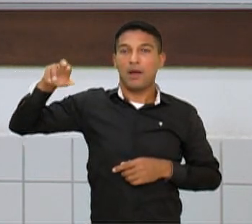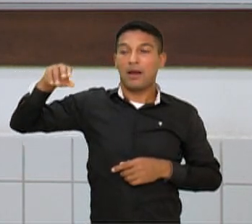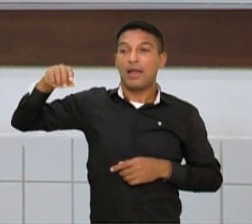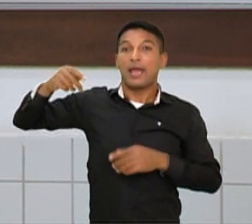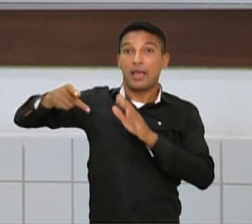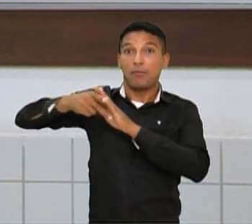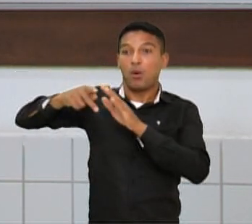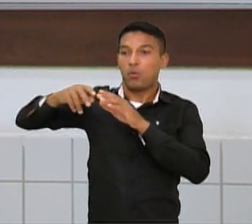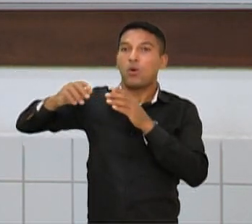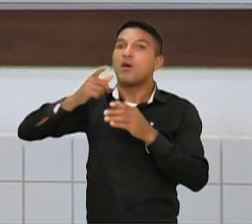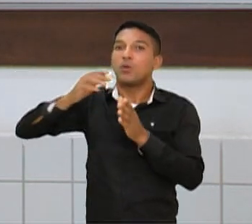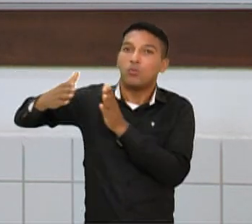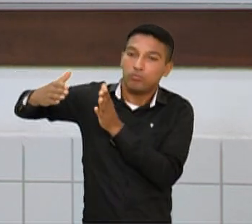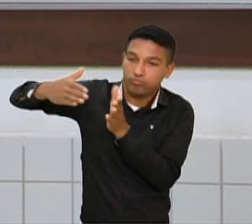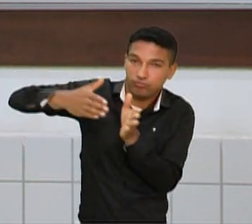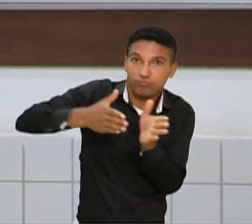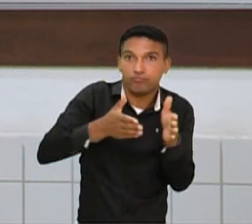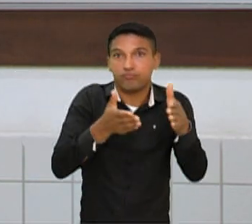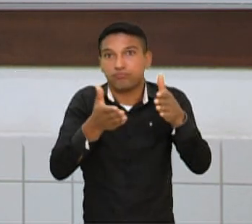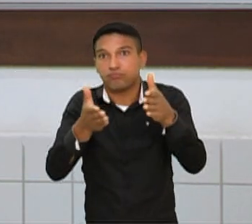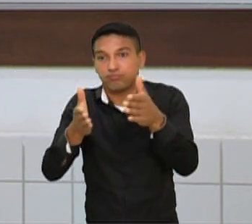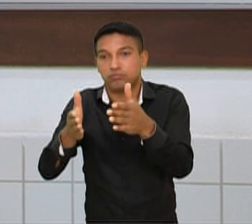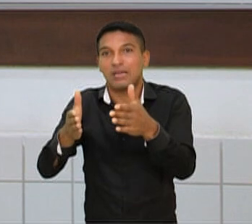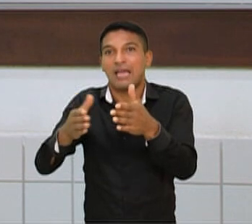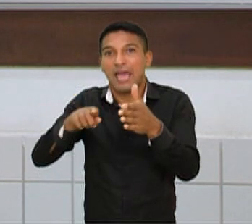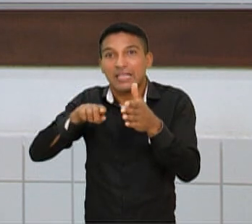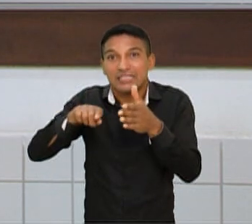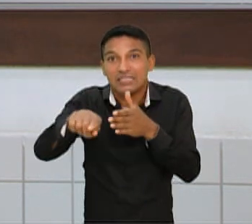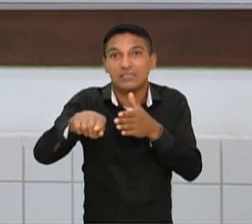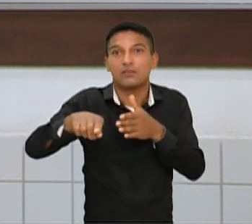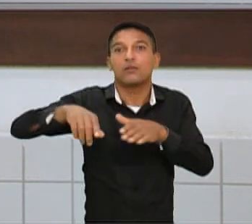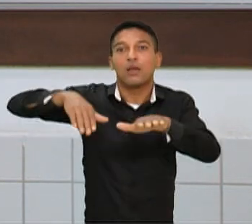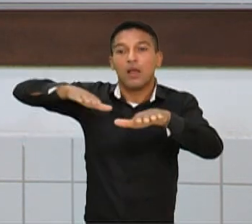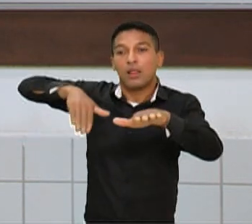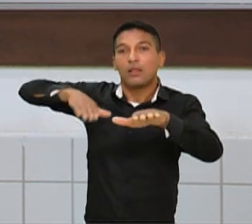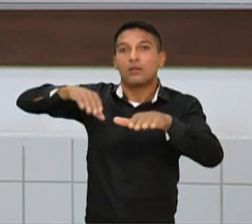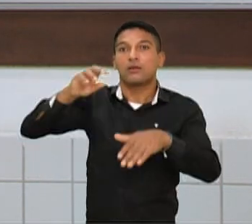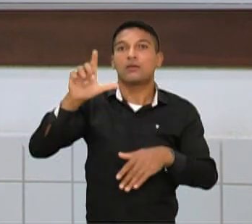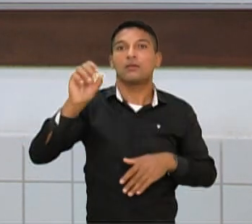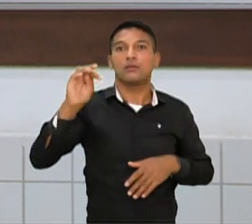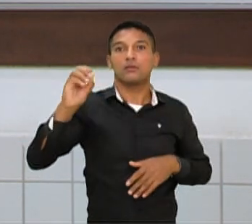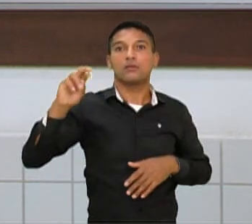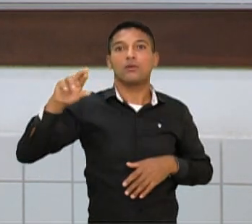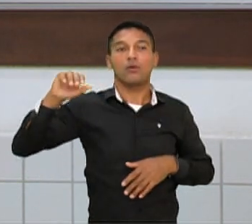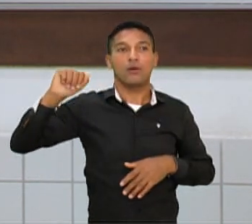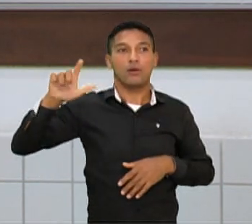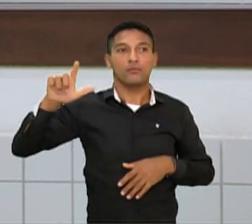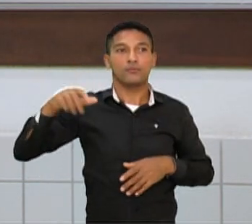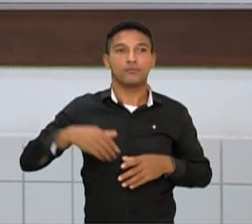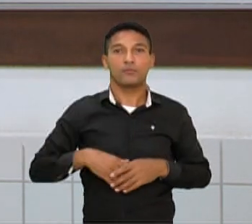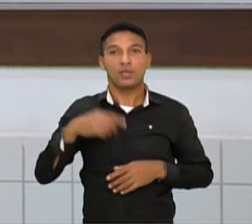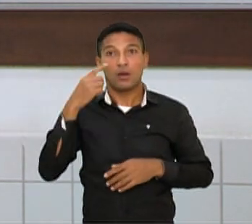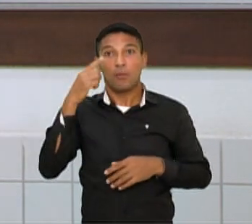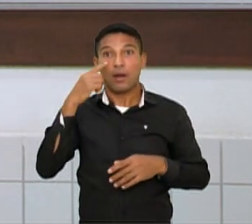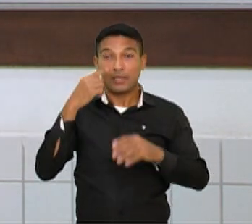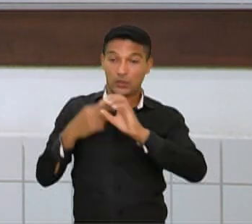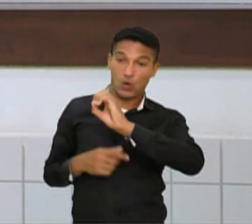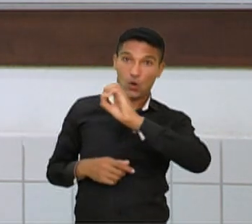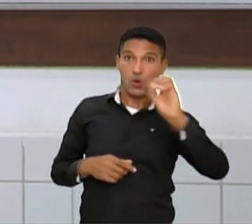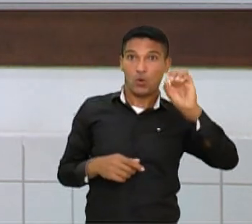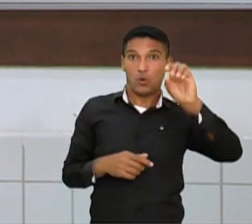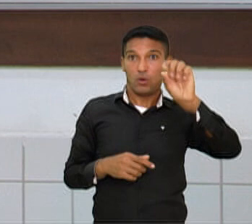litoral. Mas os rios que estão à face oeste da Serra do Mar, correm para o interior. Um